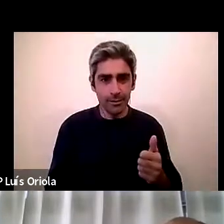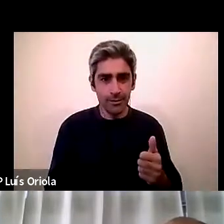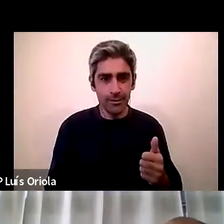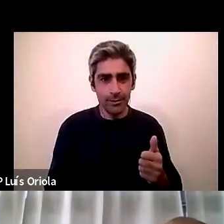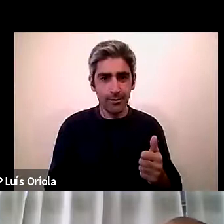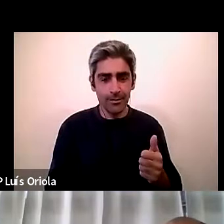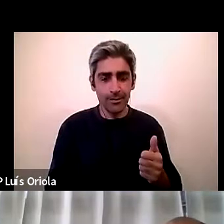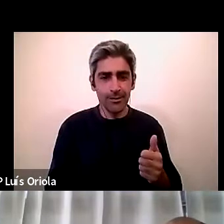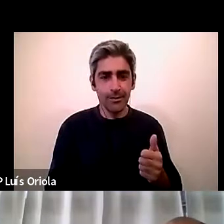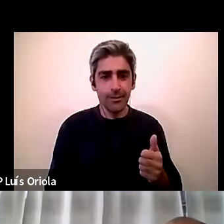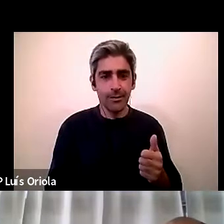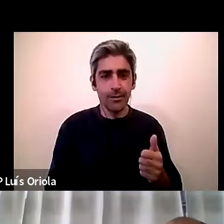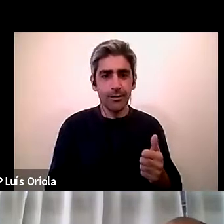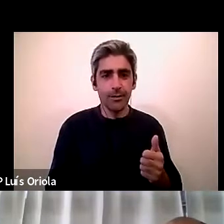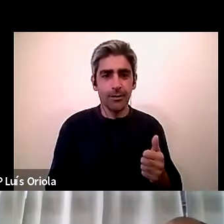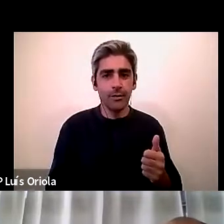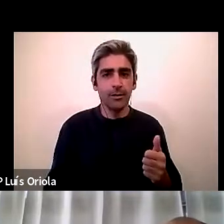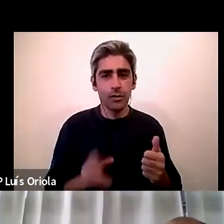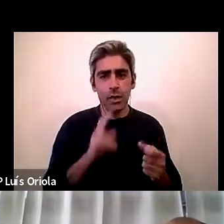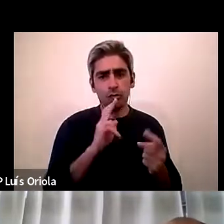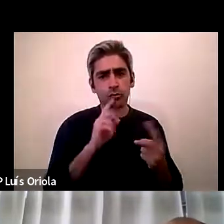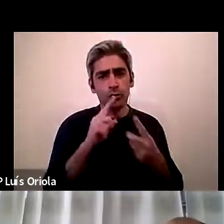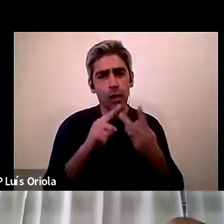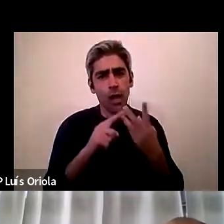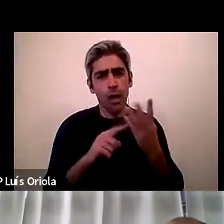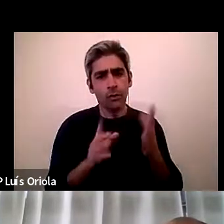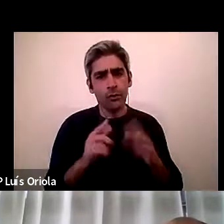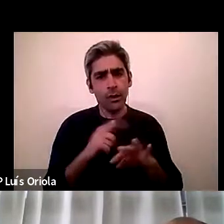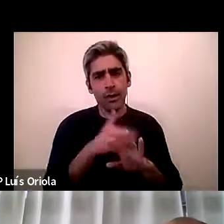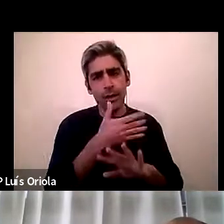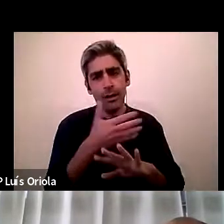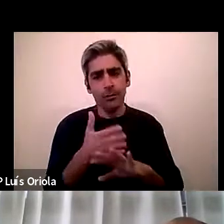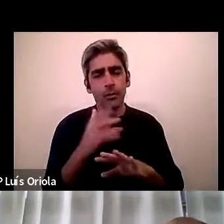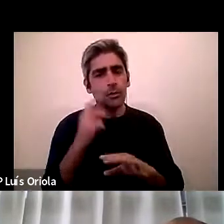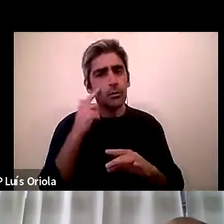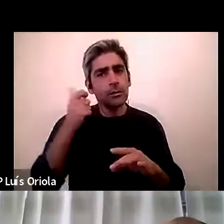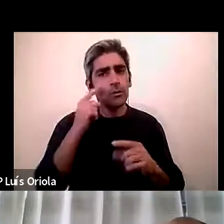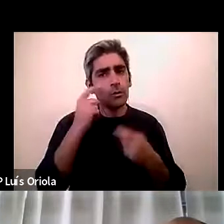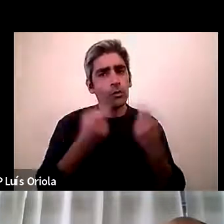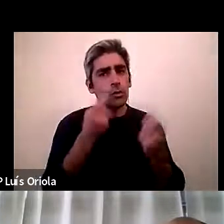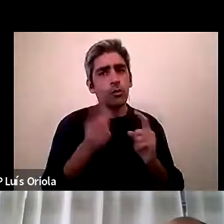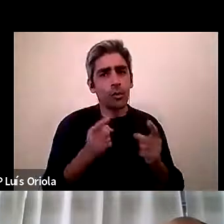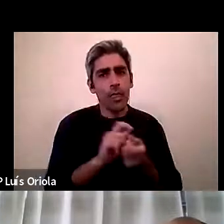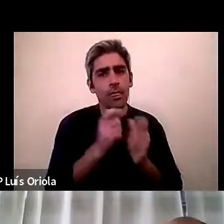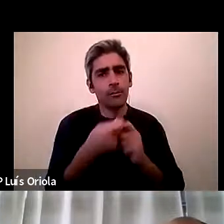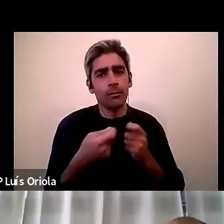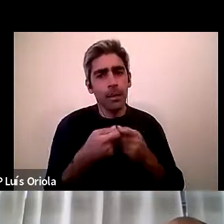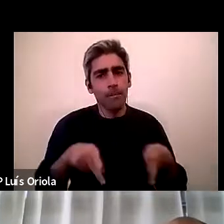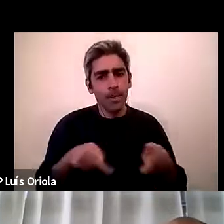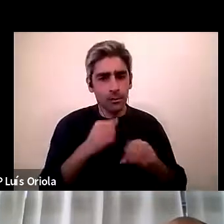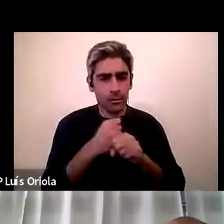sim. Bem, eu acho que já fomos respondendo ao longo do tempo. No fundo, procuramos adaptar